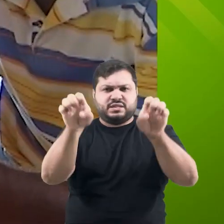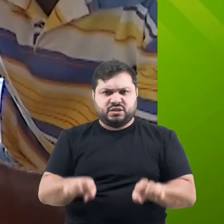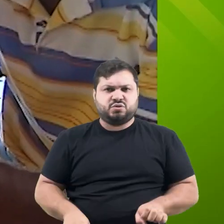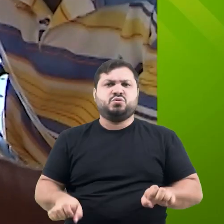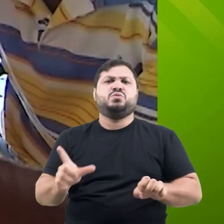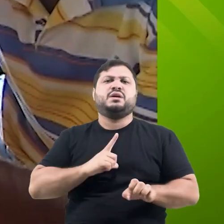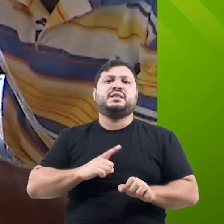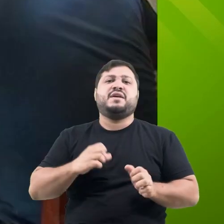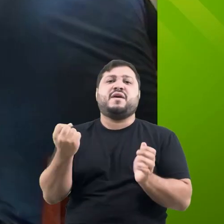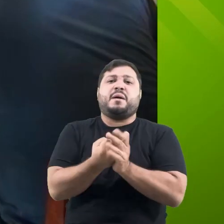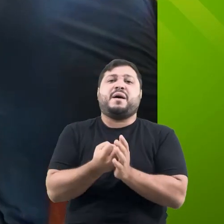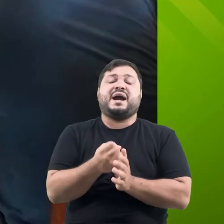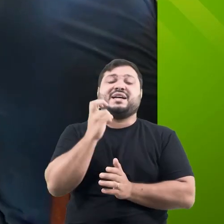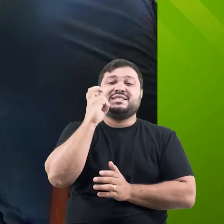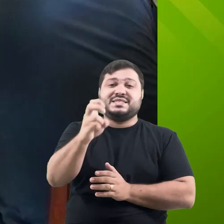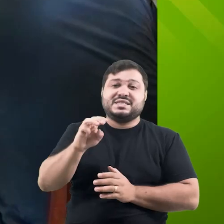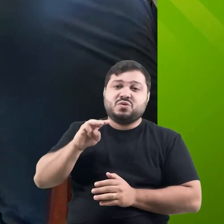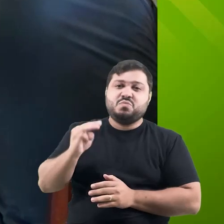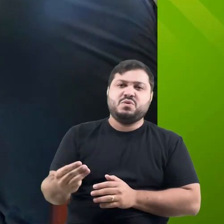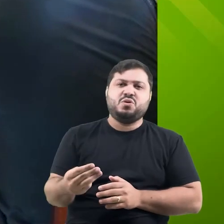estrutura chegou à marca de